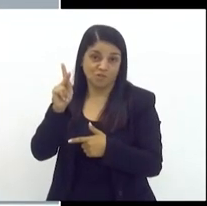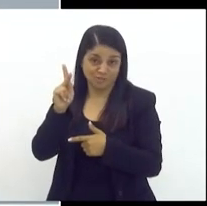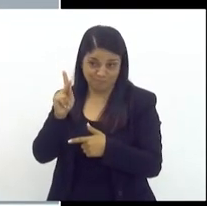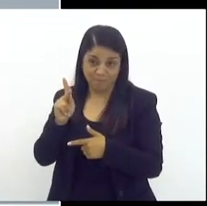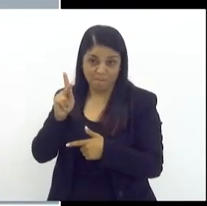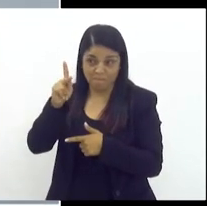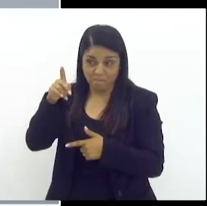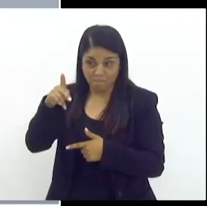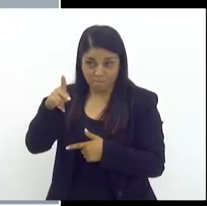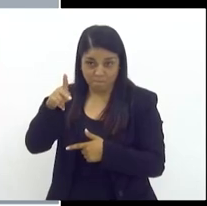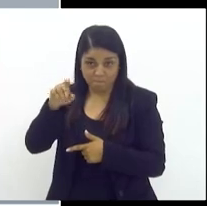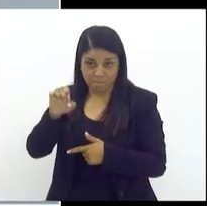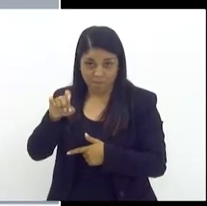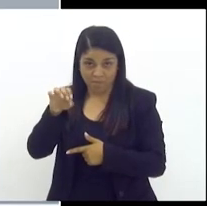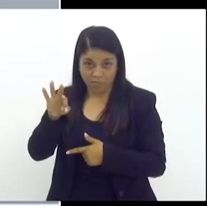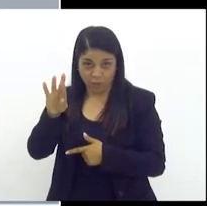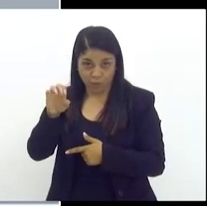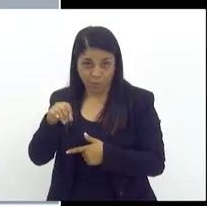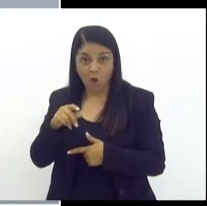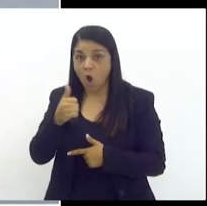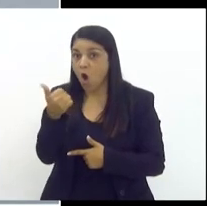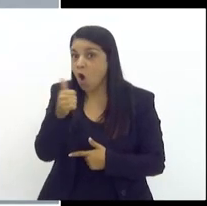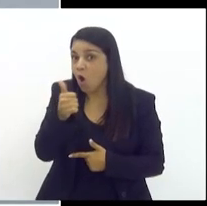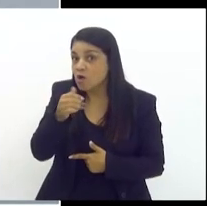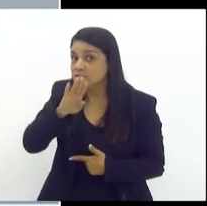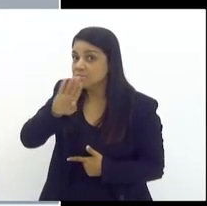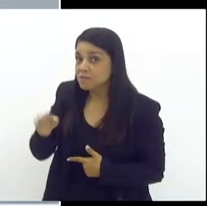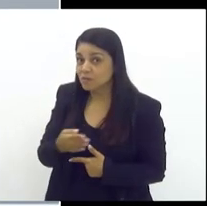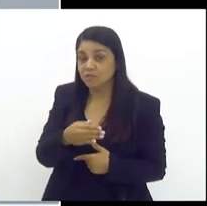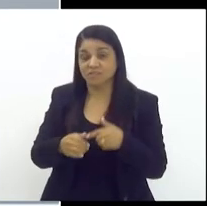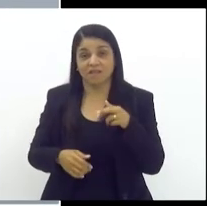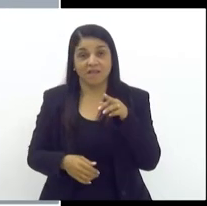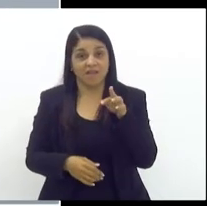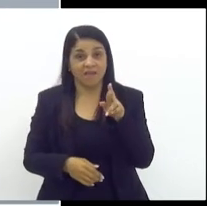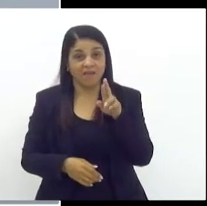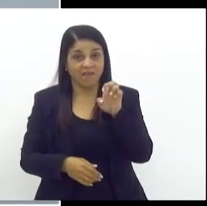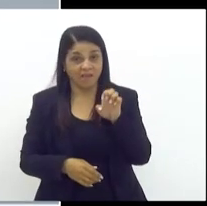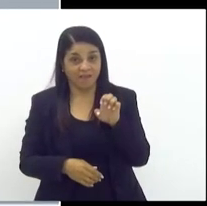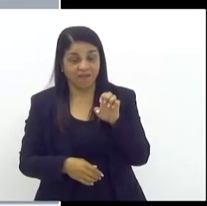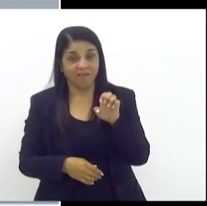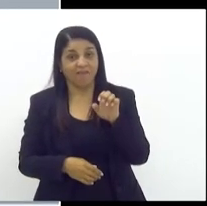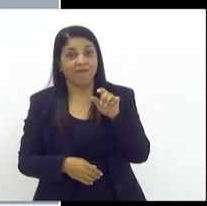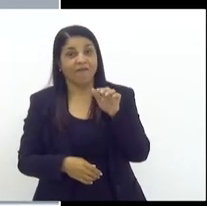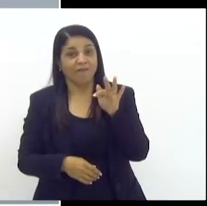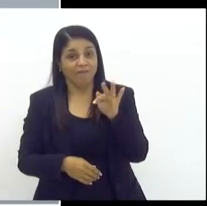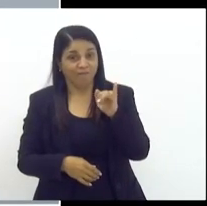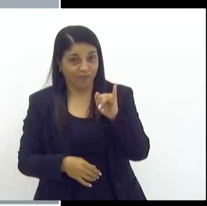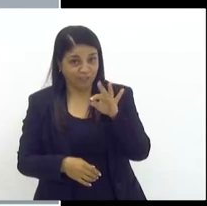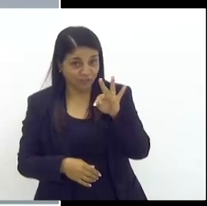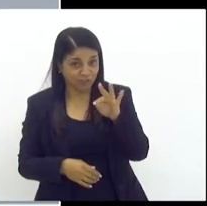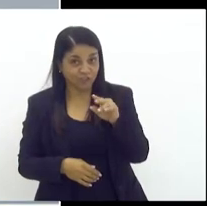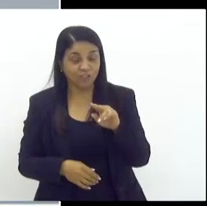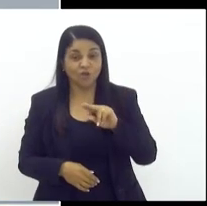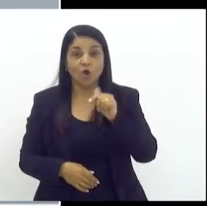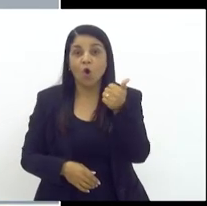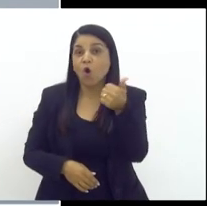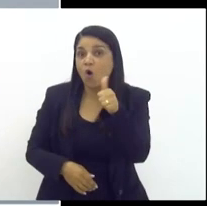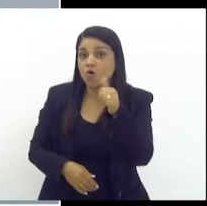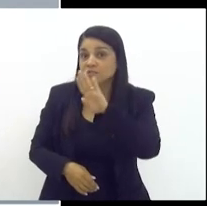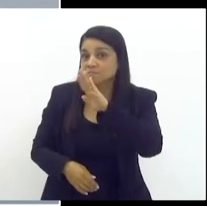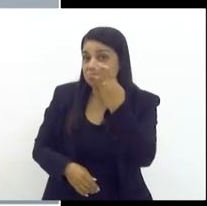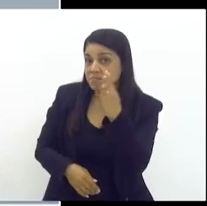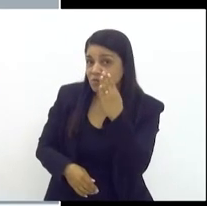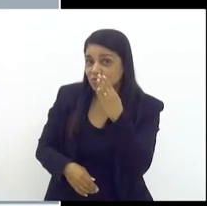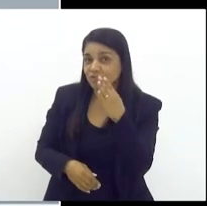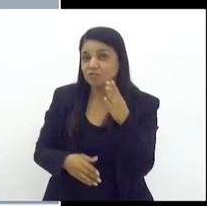bilhões de reais a reflete tem nove bilhões 20 milhões de um total aproximar de